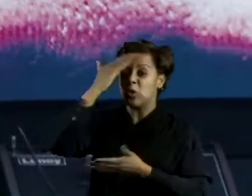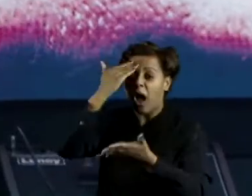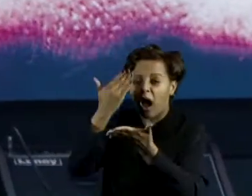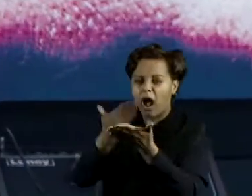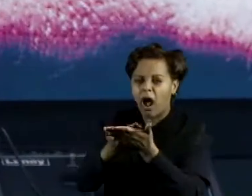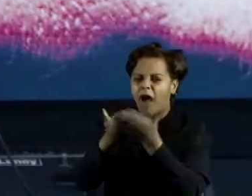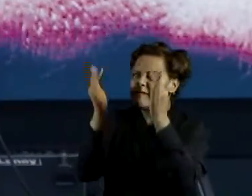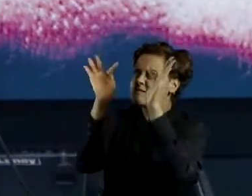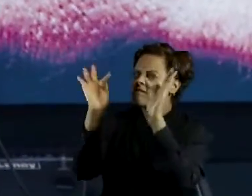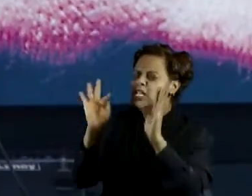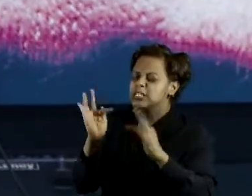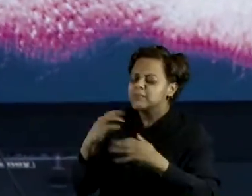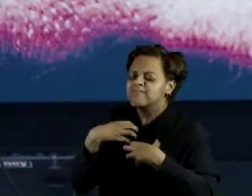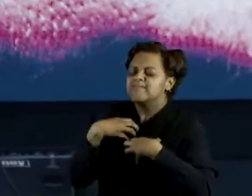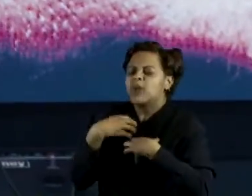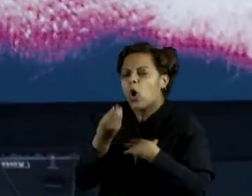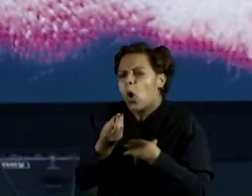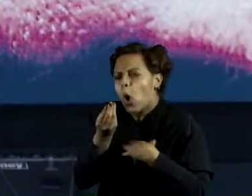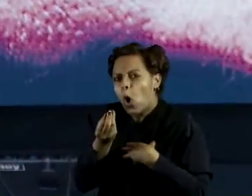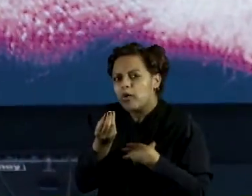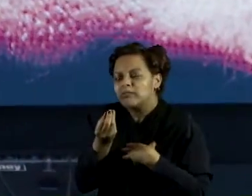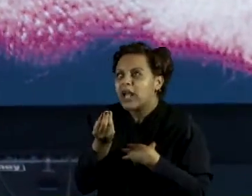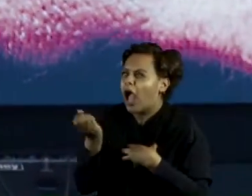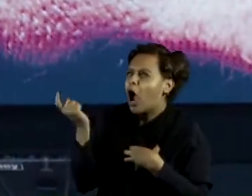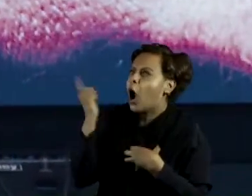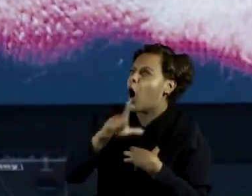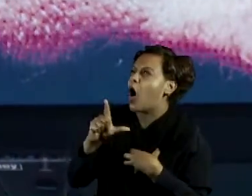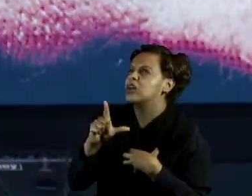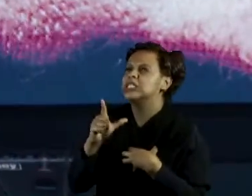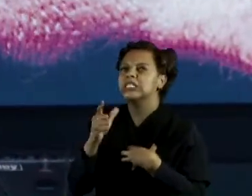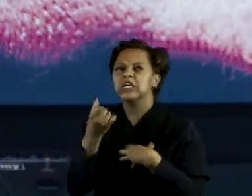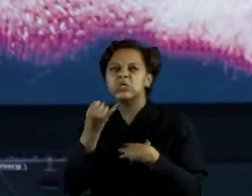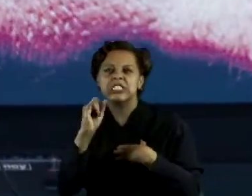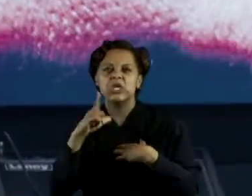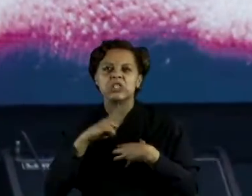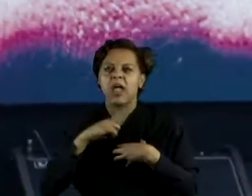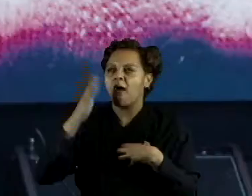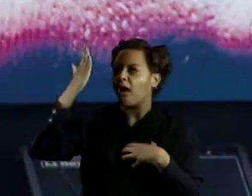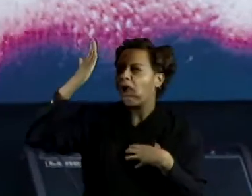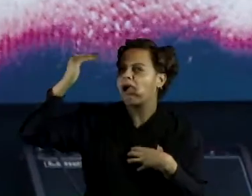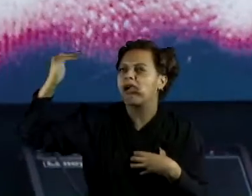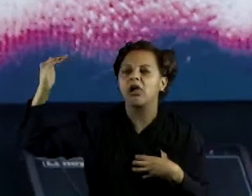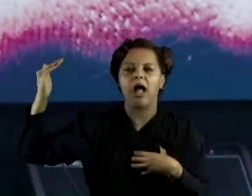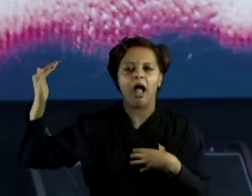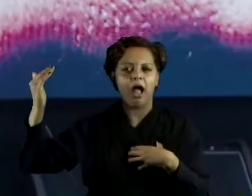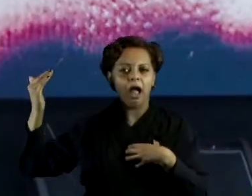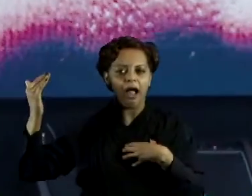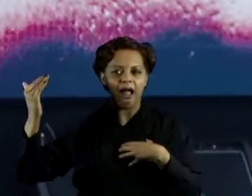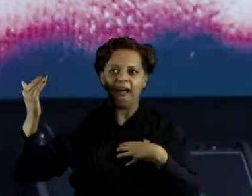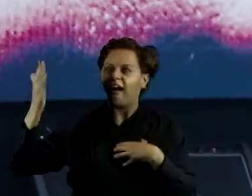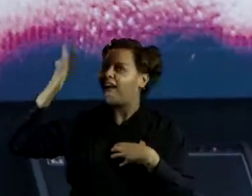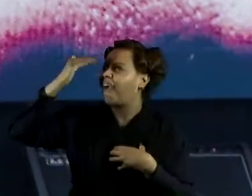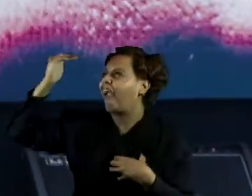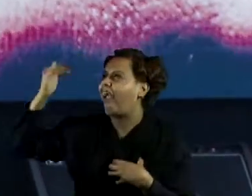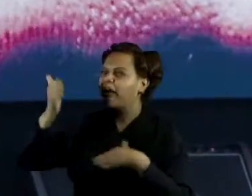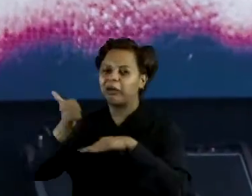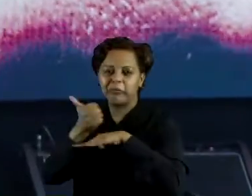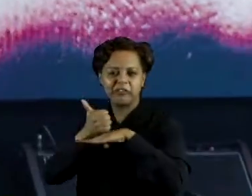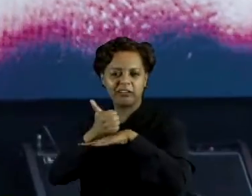felicidade é alcançada quando alguém obtém sucesso na vida